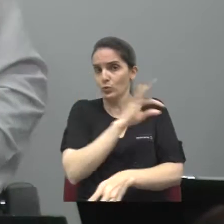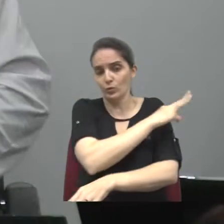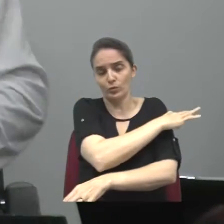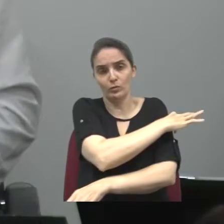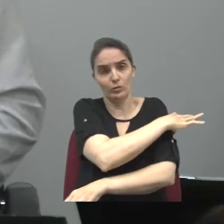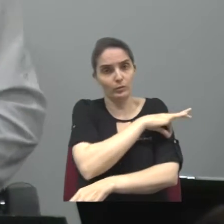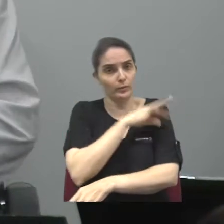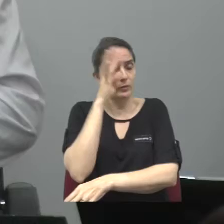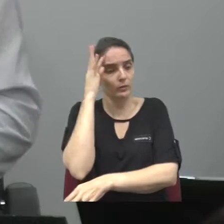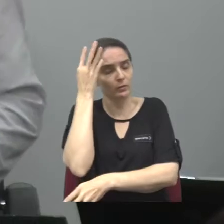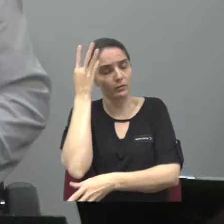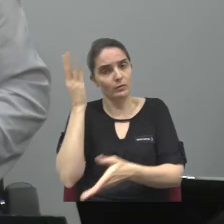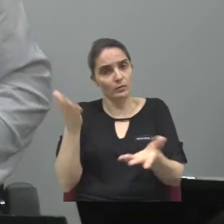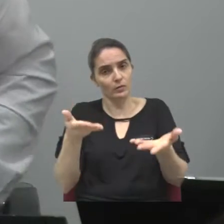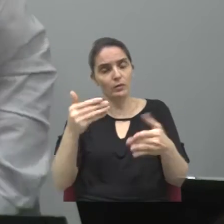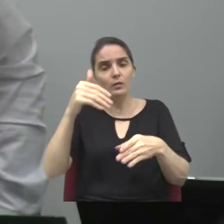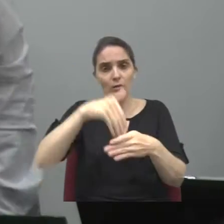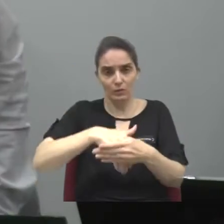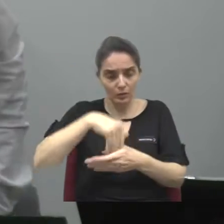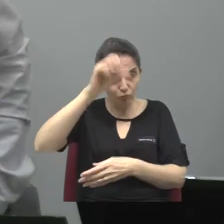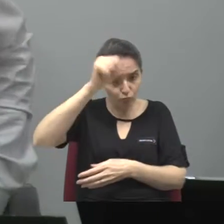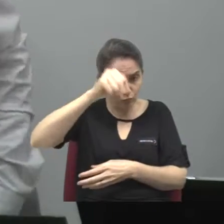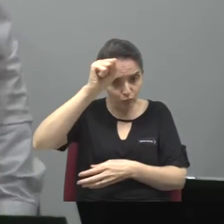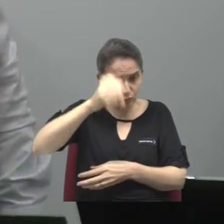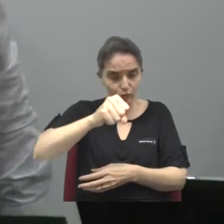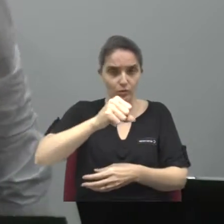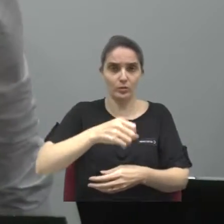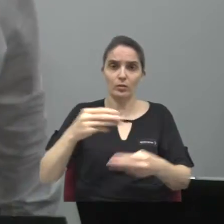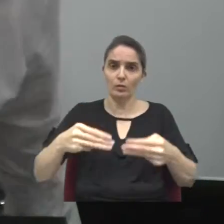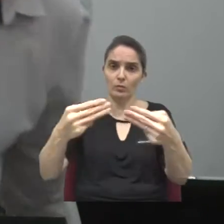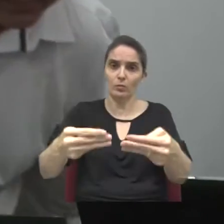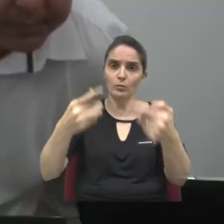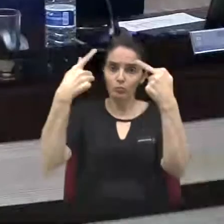aqui meu voto favorável nessa moção de protesto.